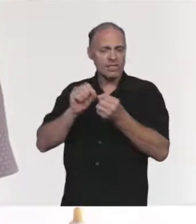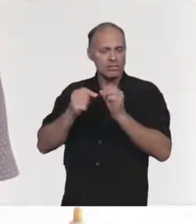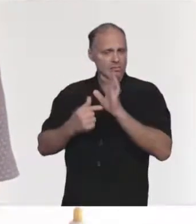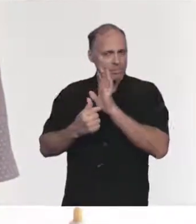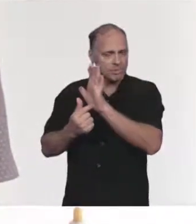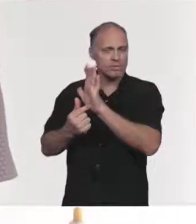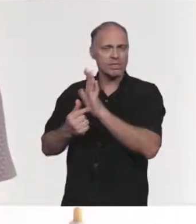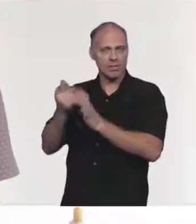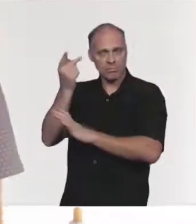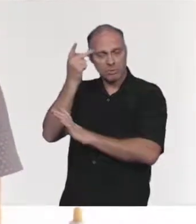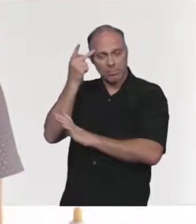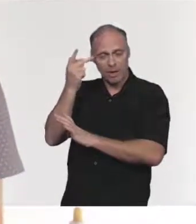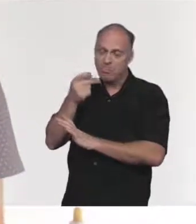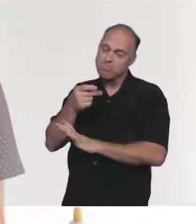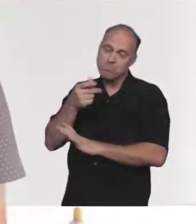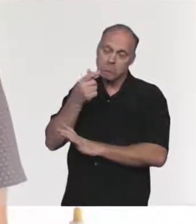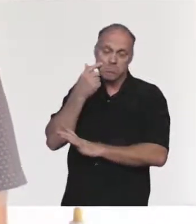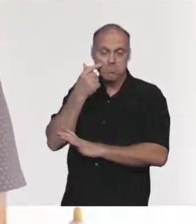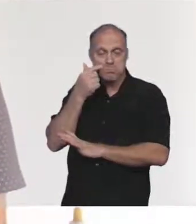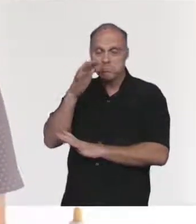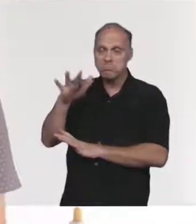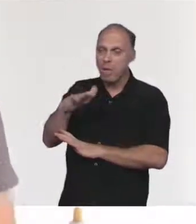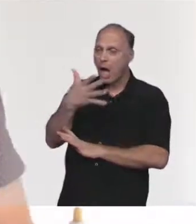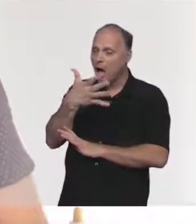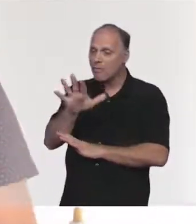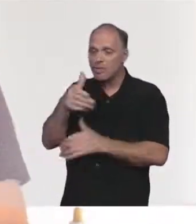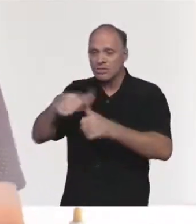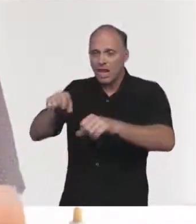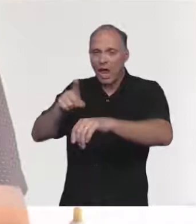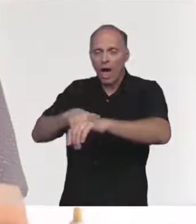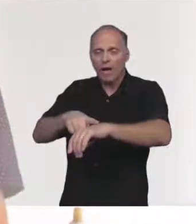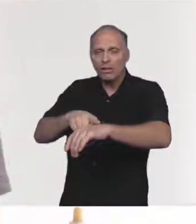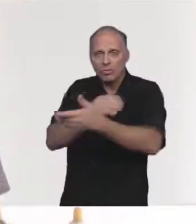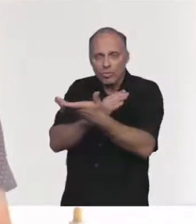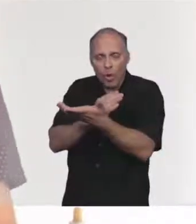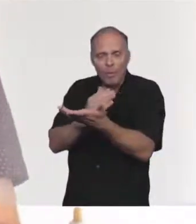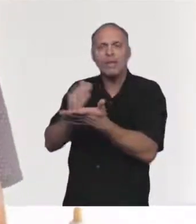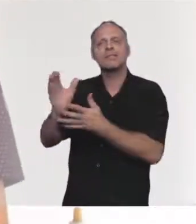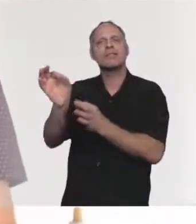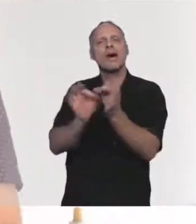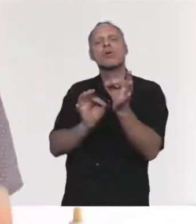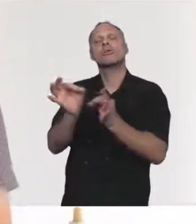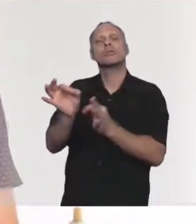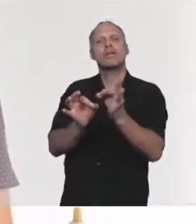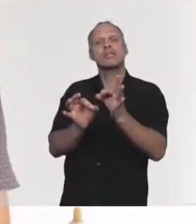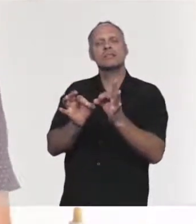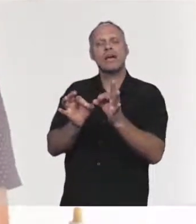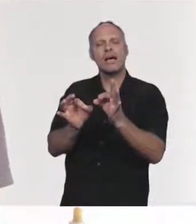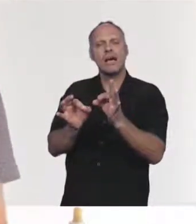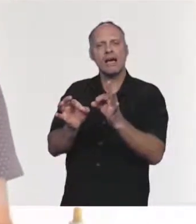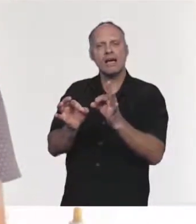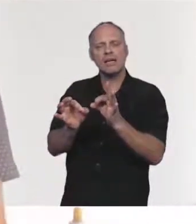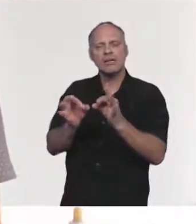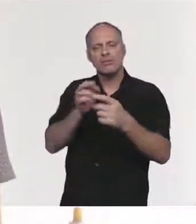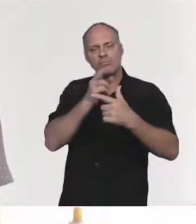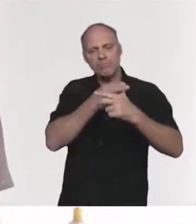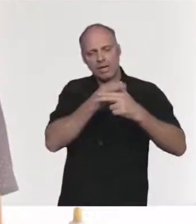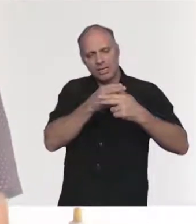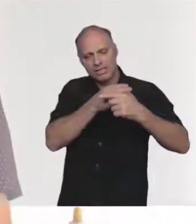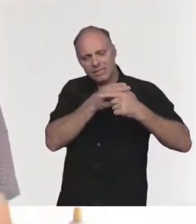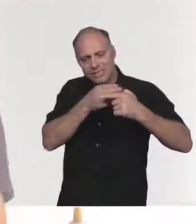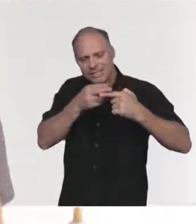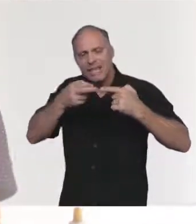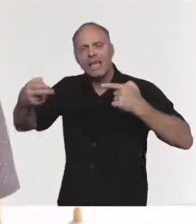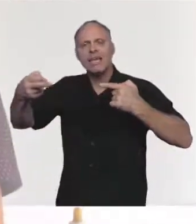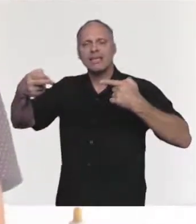fiz essa exposição, né? Quem sabe, né? Não está na hora de montar uma série dessas